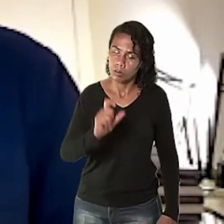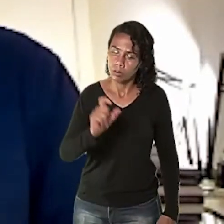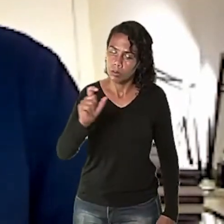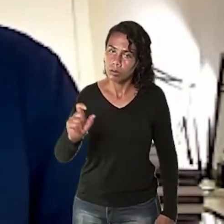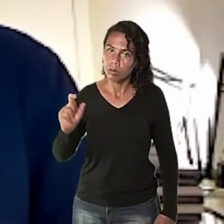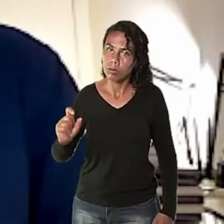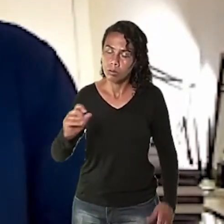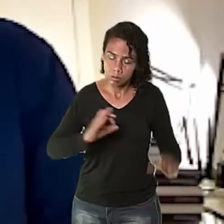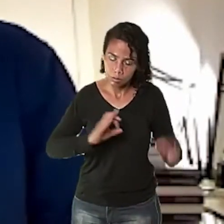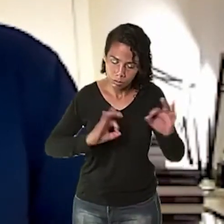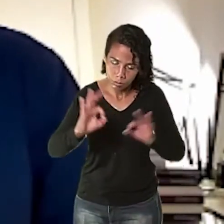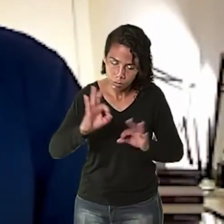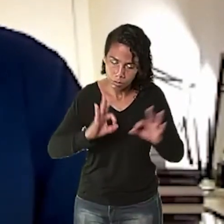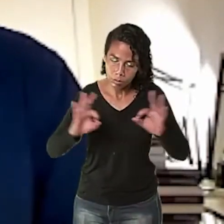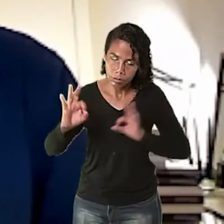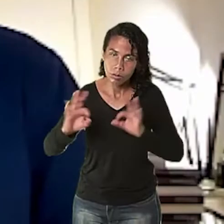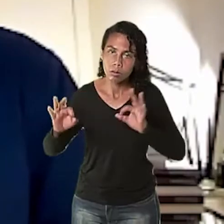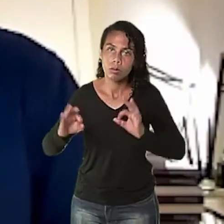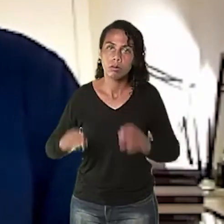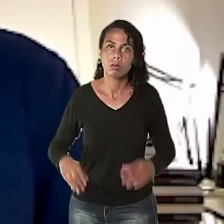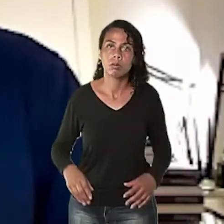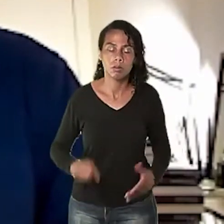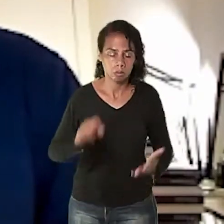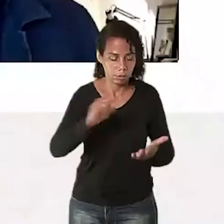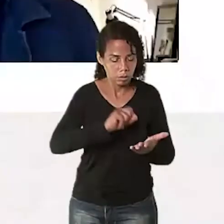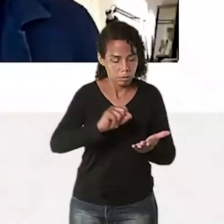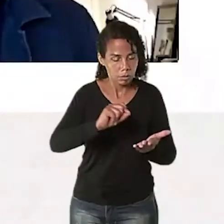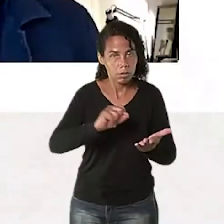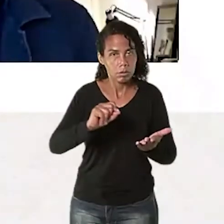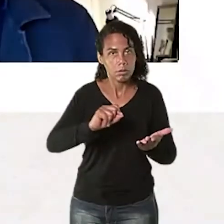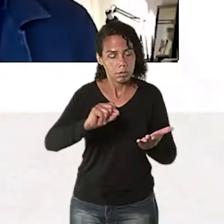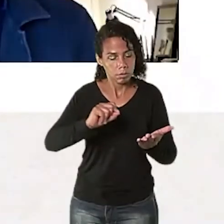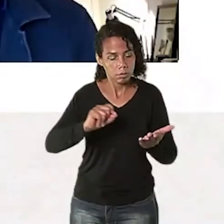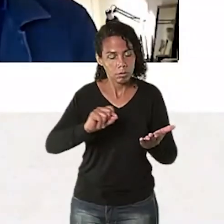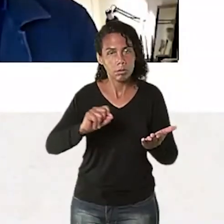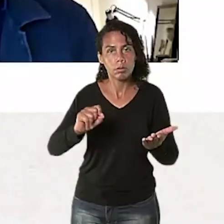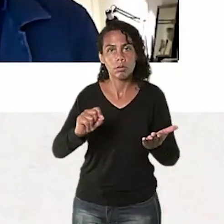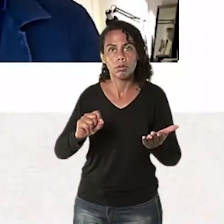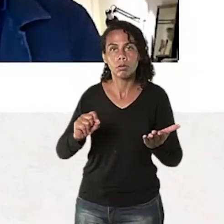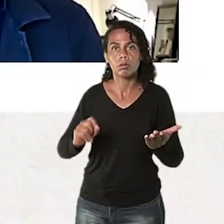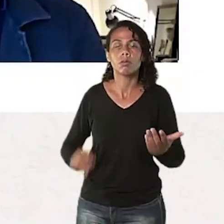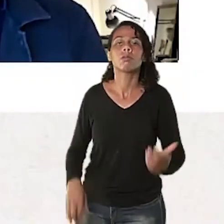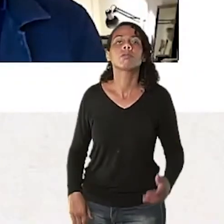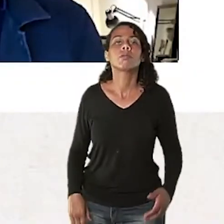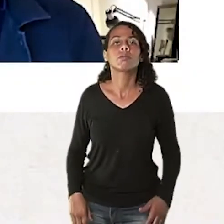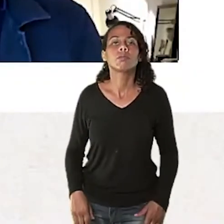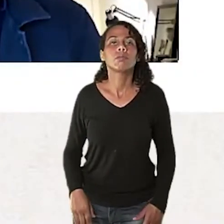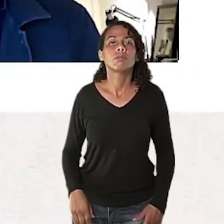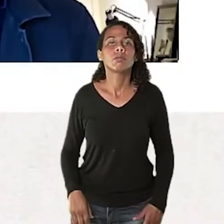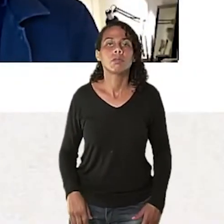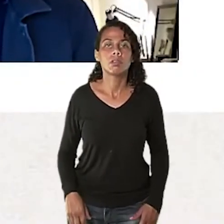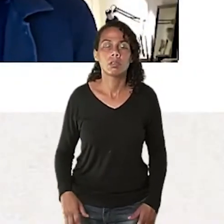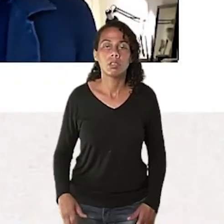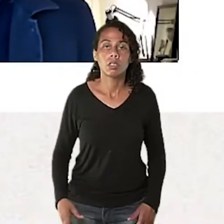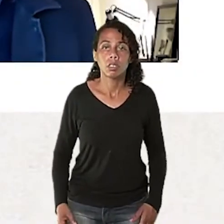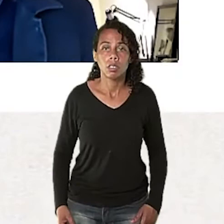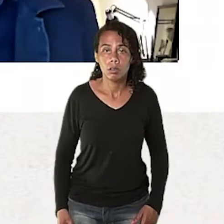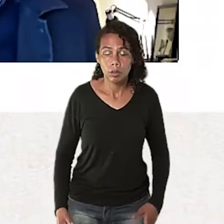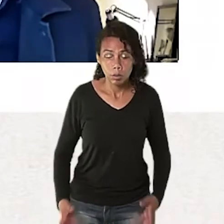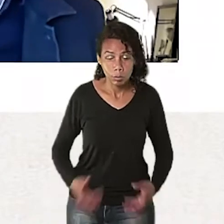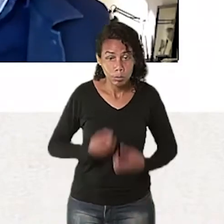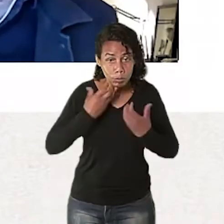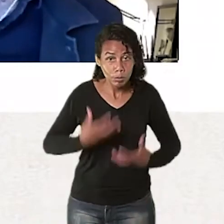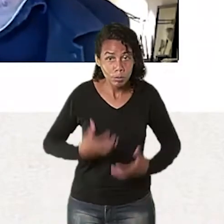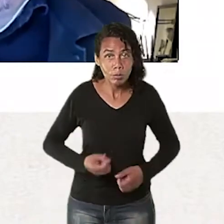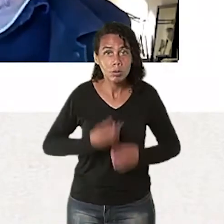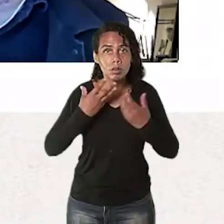um uso mais de ferramenta, mais ferramental mesmo. A não ser quando você escreve poesia, que é uma coisa muito rara. Eu